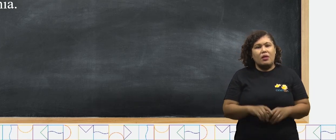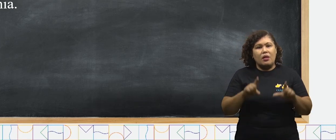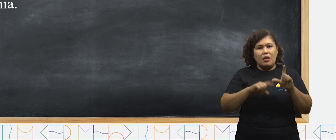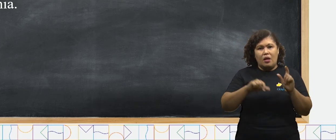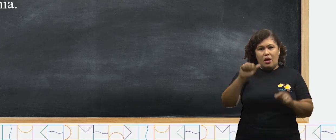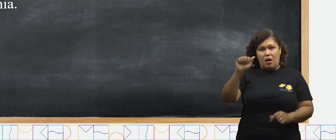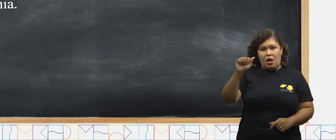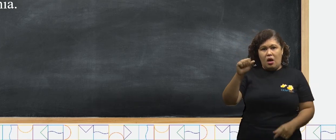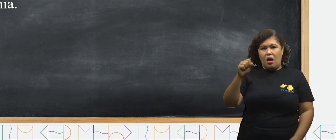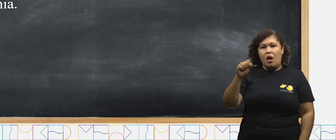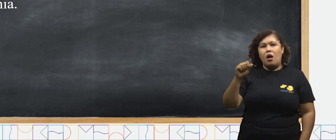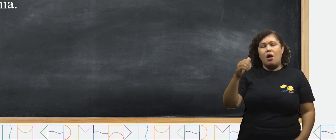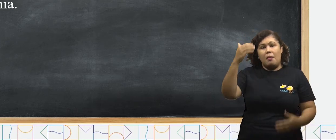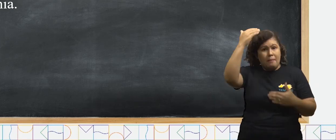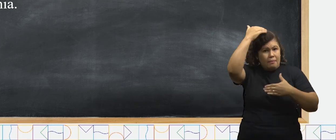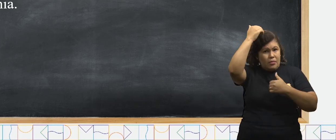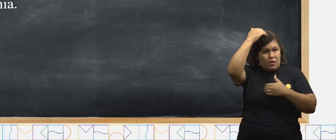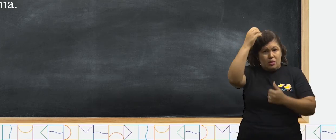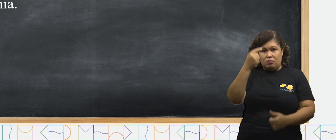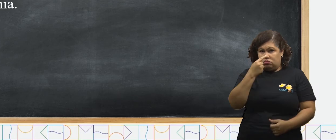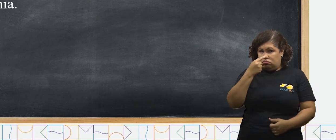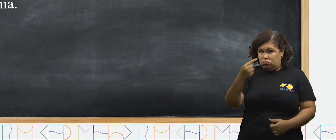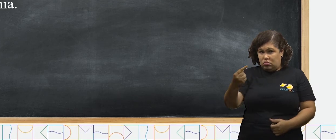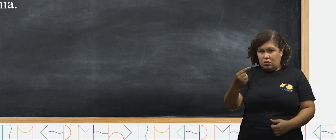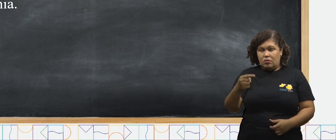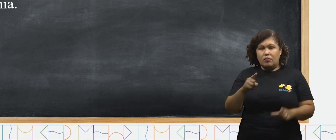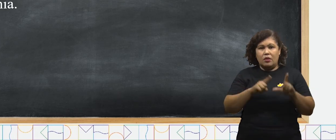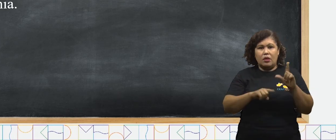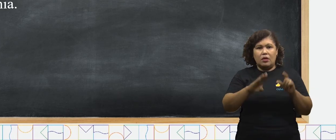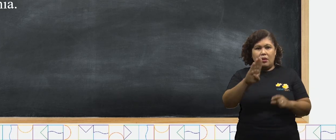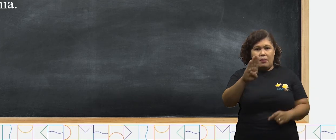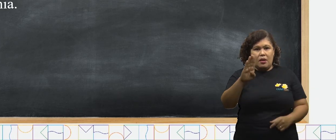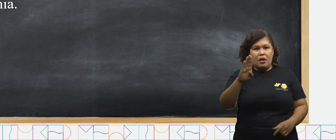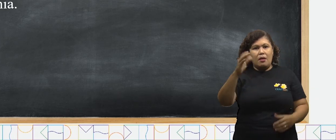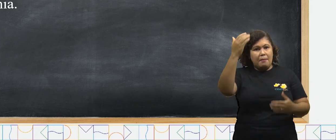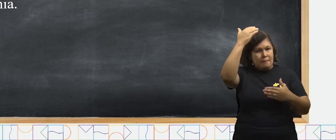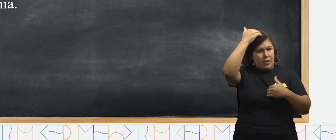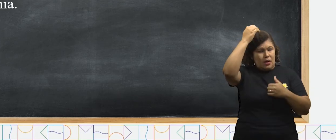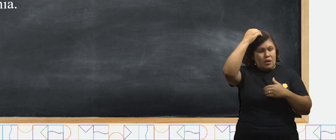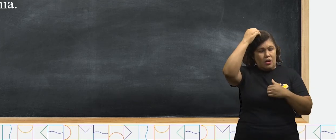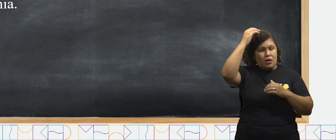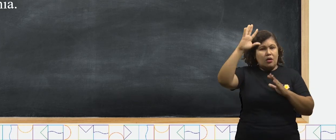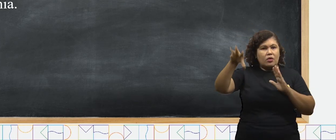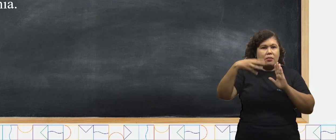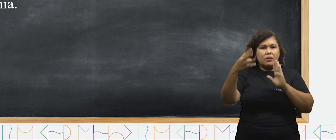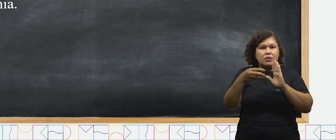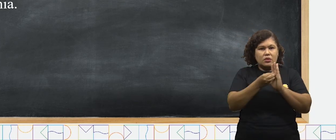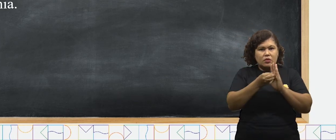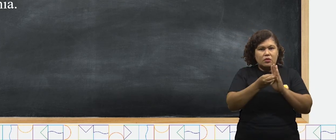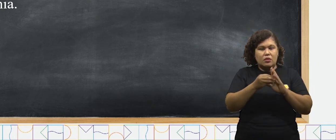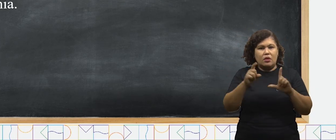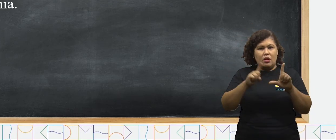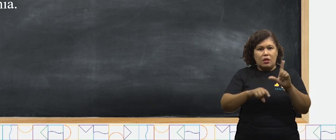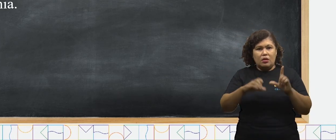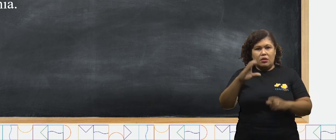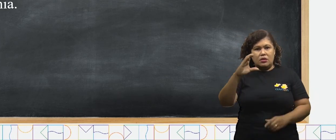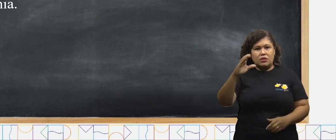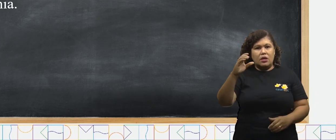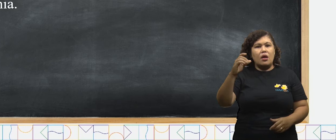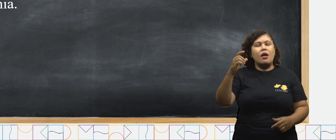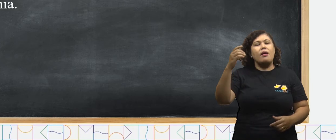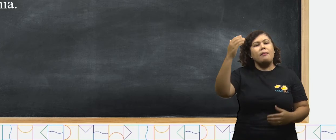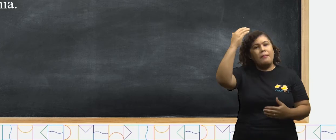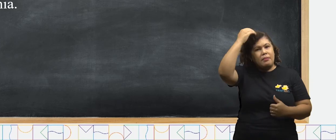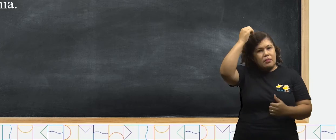Letra A, macaco narigudo. Letra B, macaco da Amazônia. Letra C,